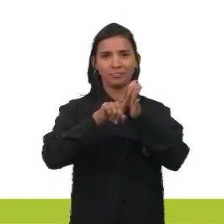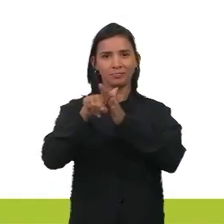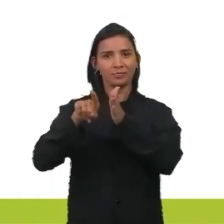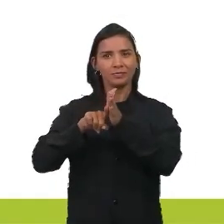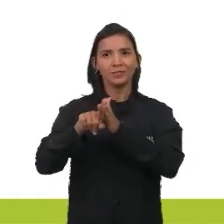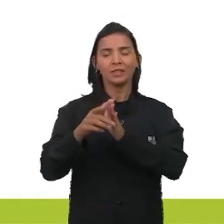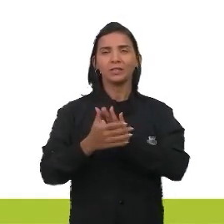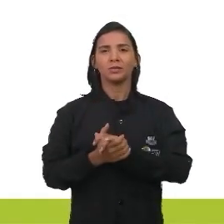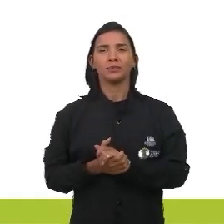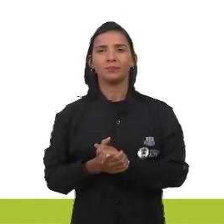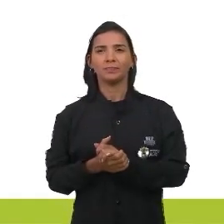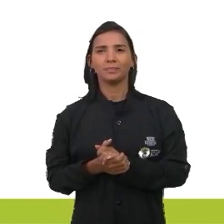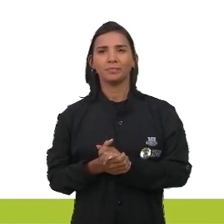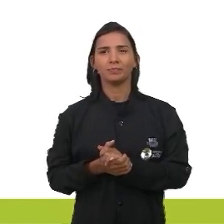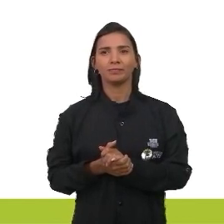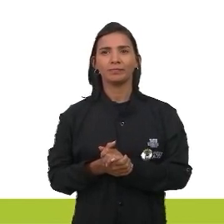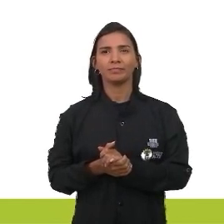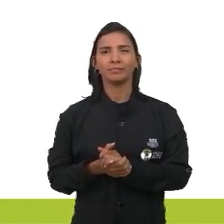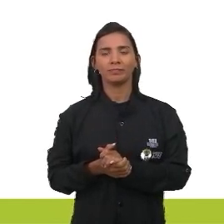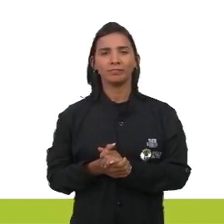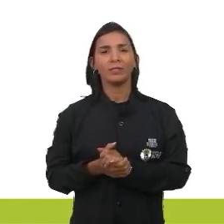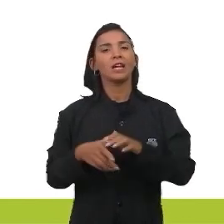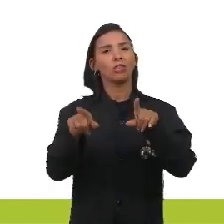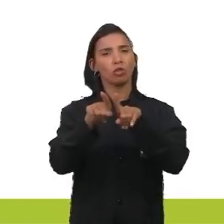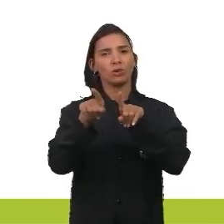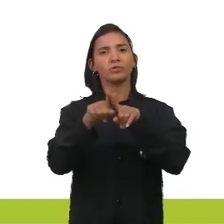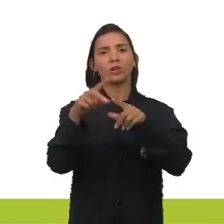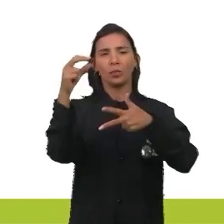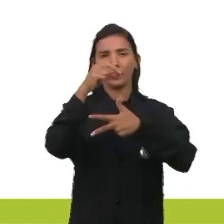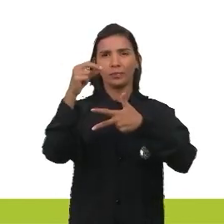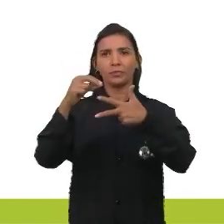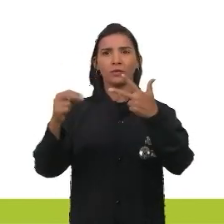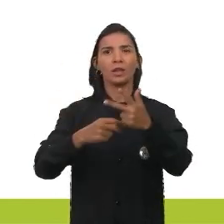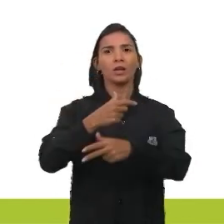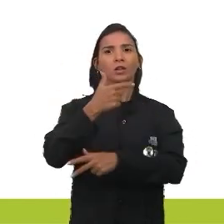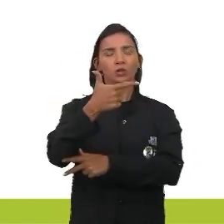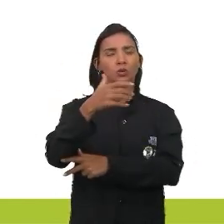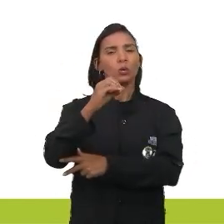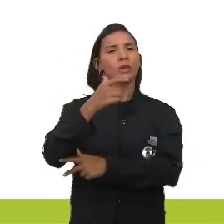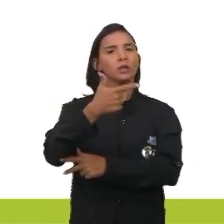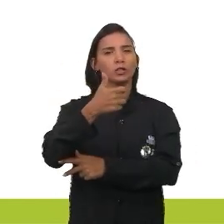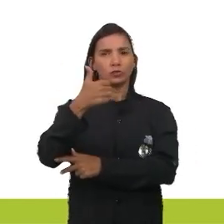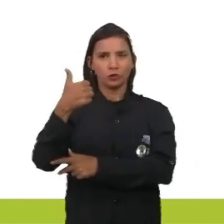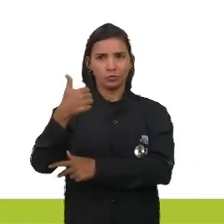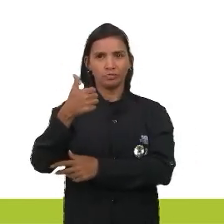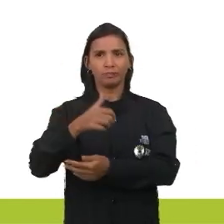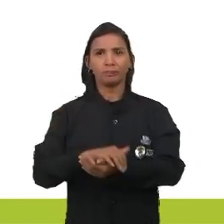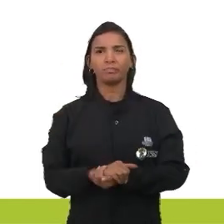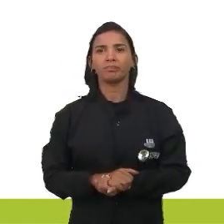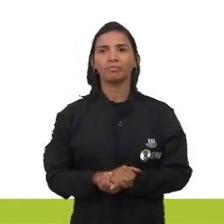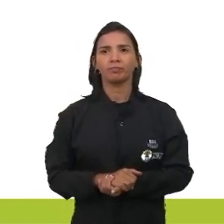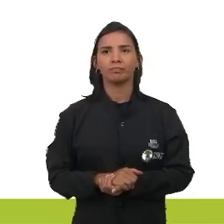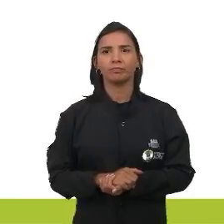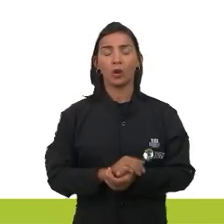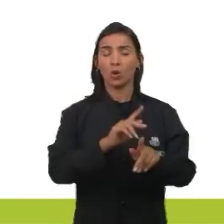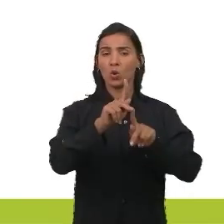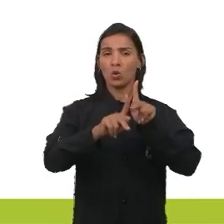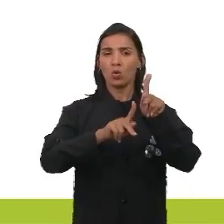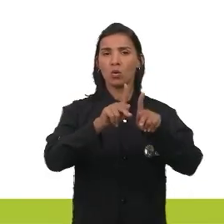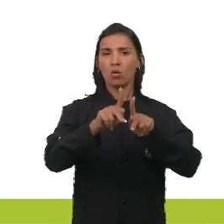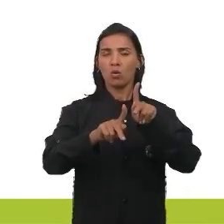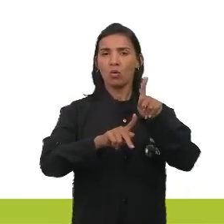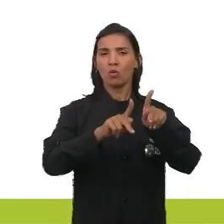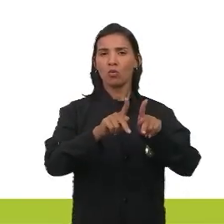visualizar. Esteve no Enem de 2021. Uma civilização é